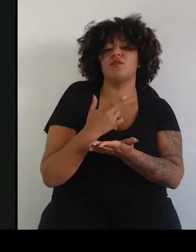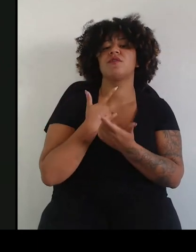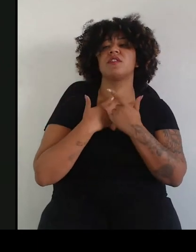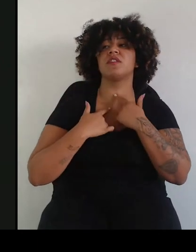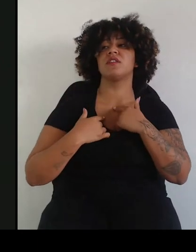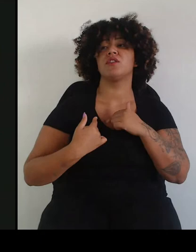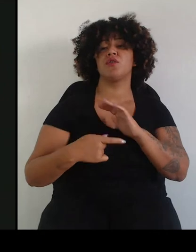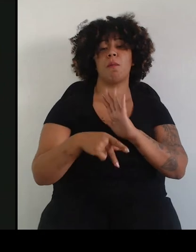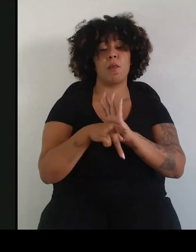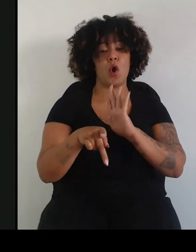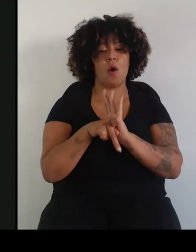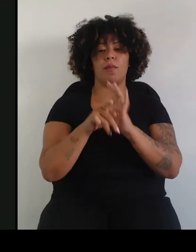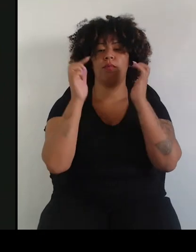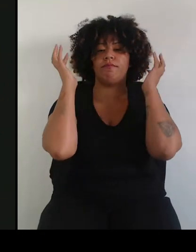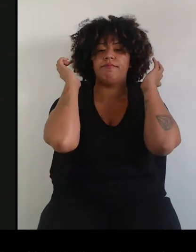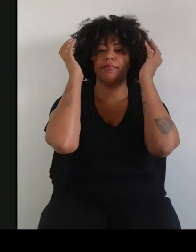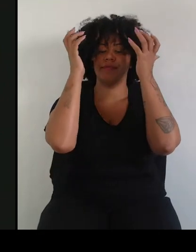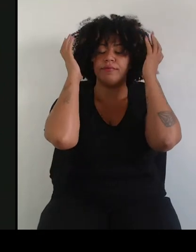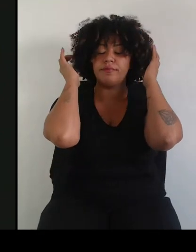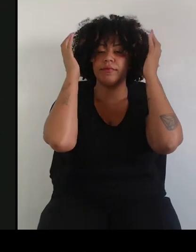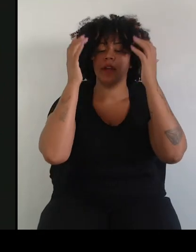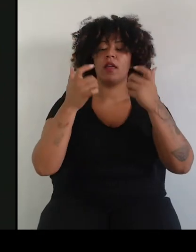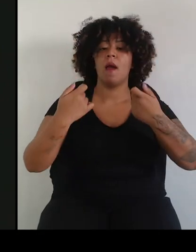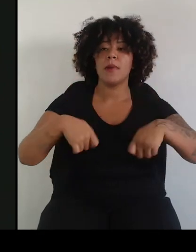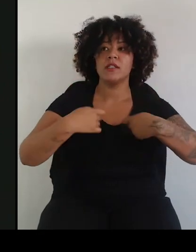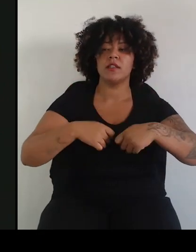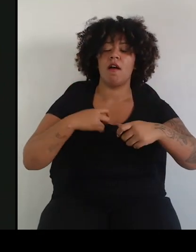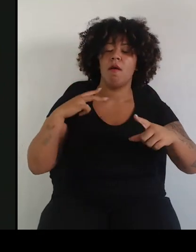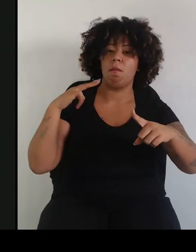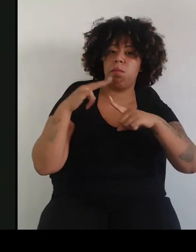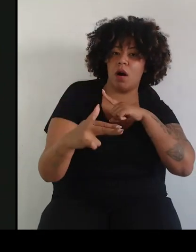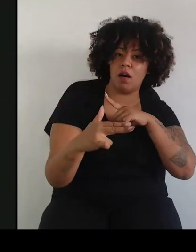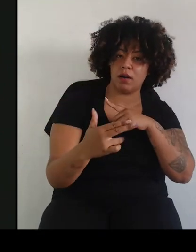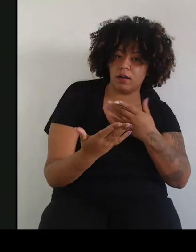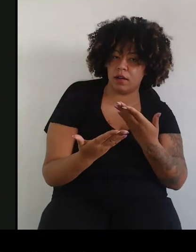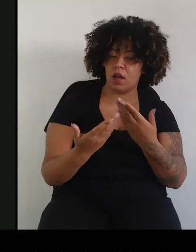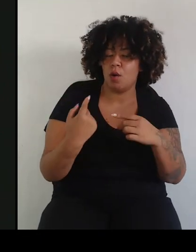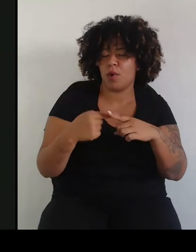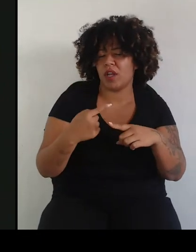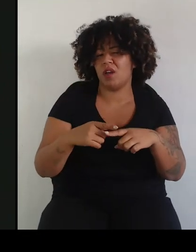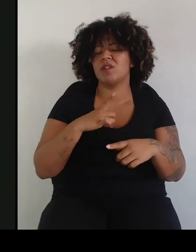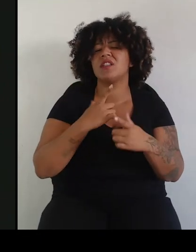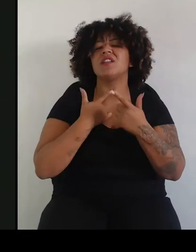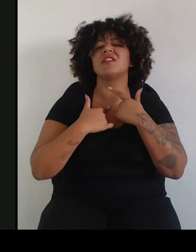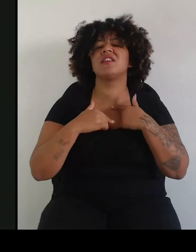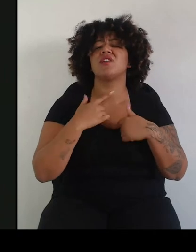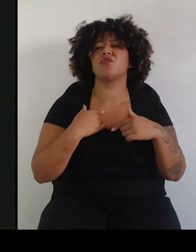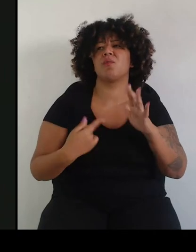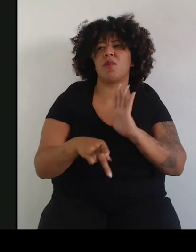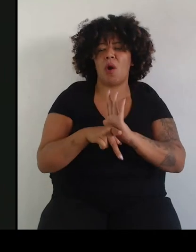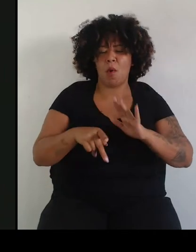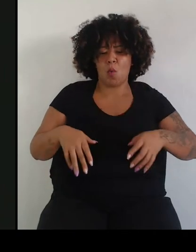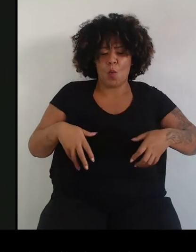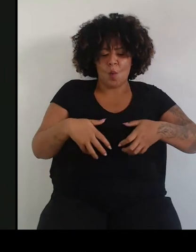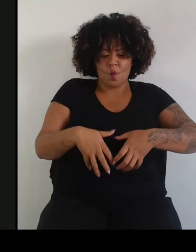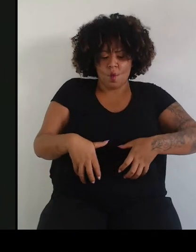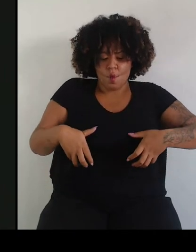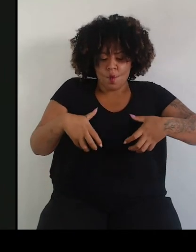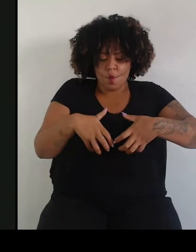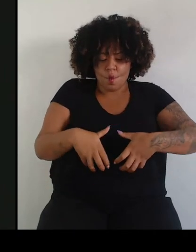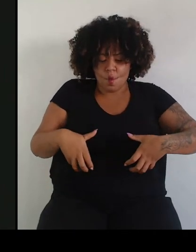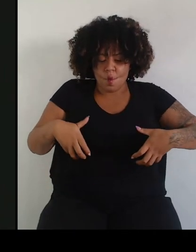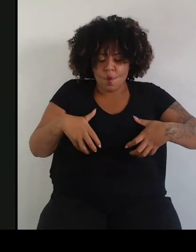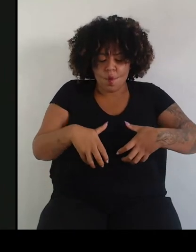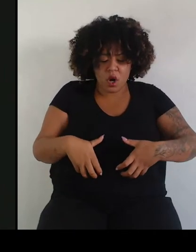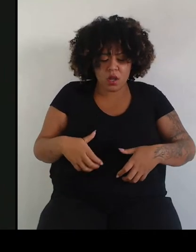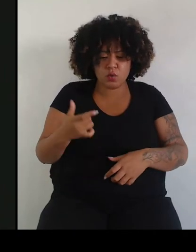e pensarmos que autonomia da antropofagia a própria antropofagia não tem um rol de